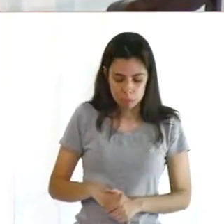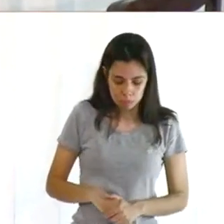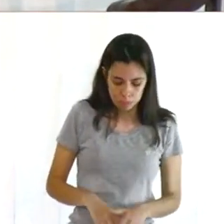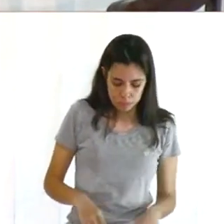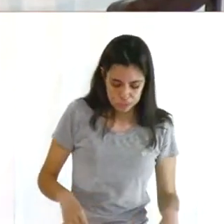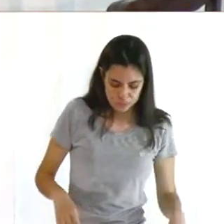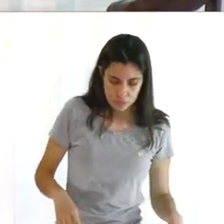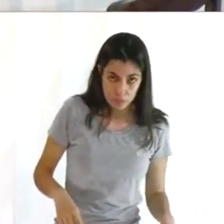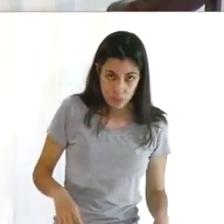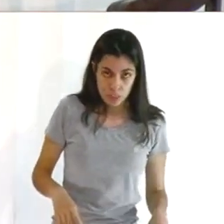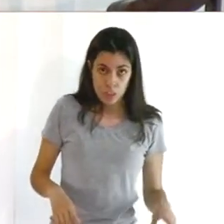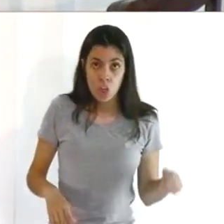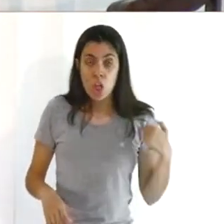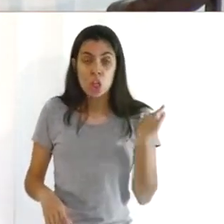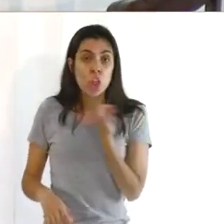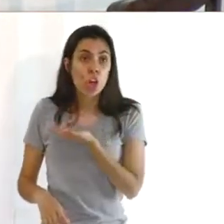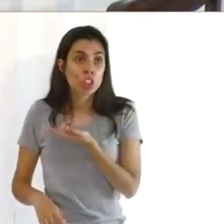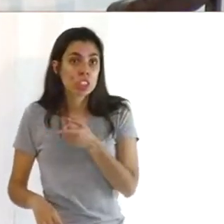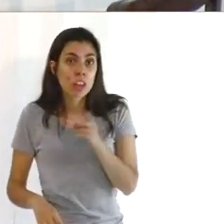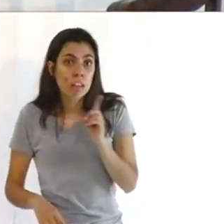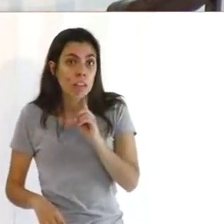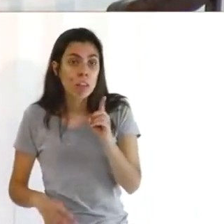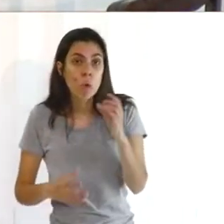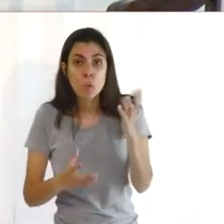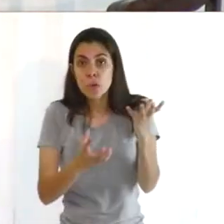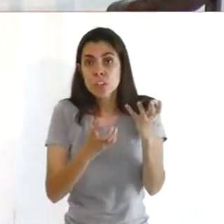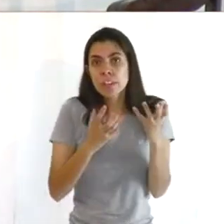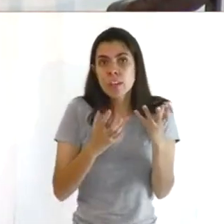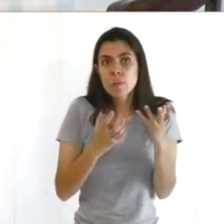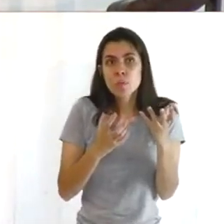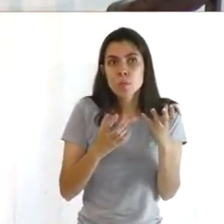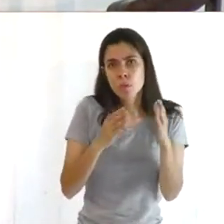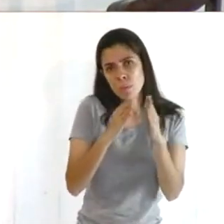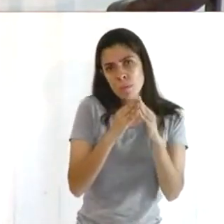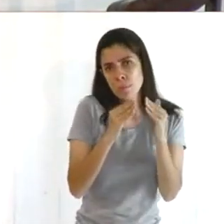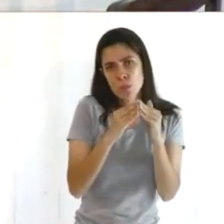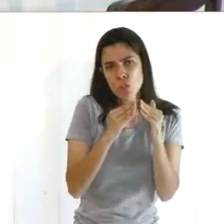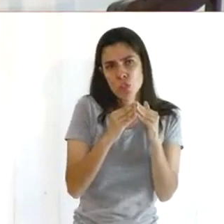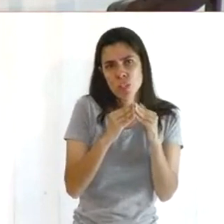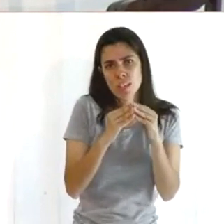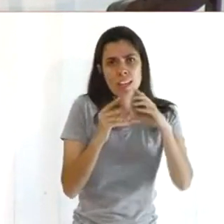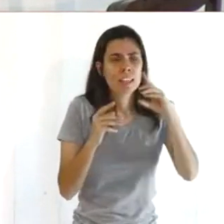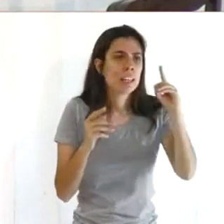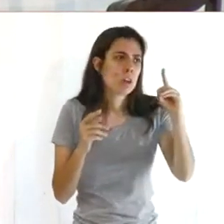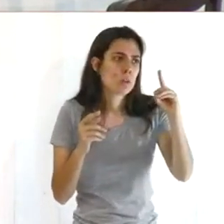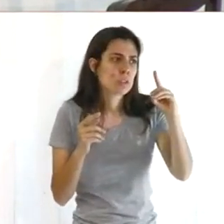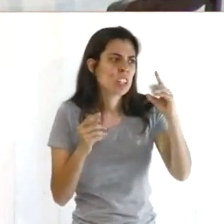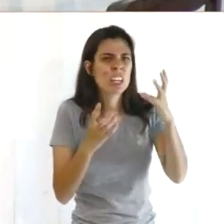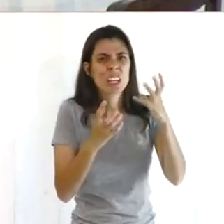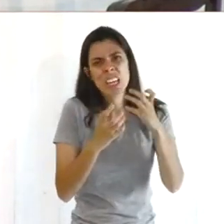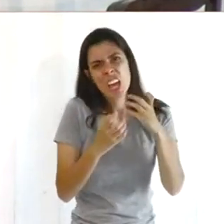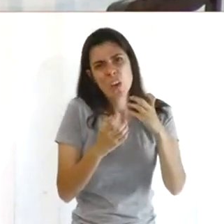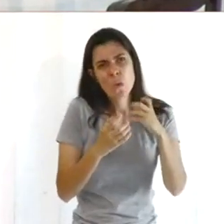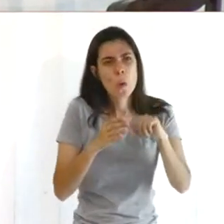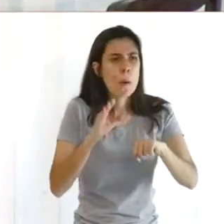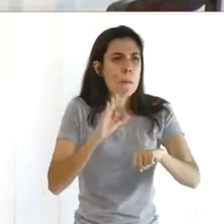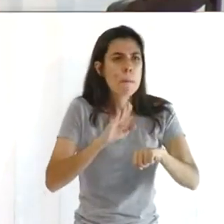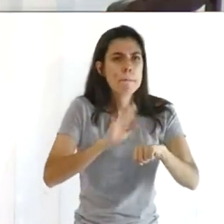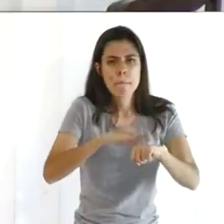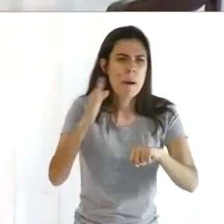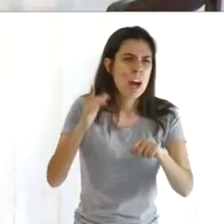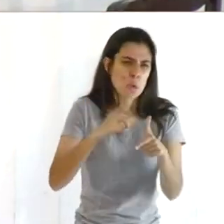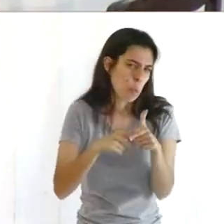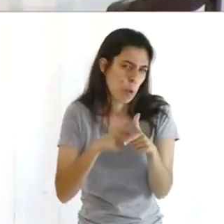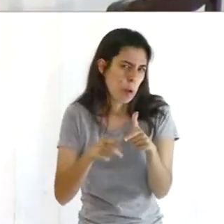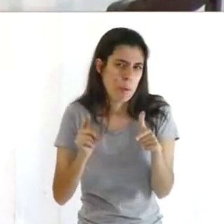pastor, Senhor, manda mais uma provação, porque essa foi fácil de lidar. Você não ora isso. Você geralmente vai orar para Deus livrar você das provações.